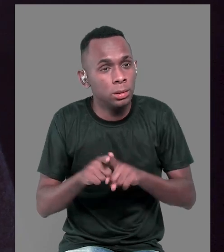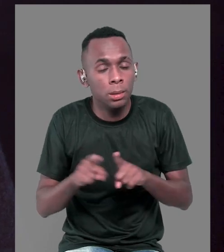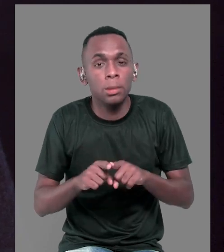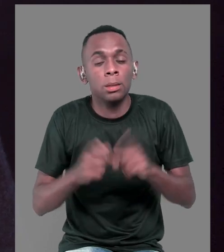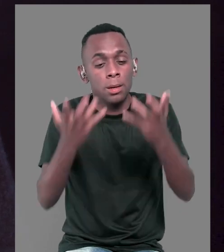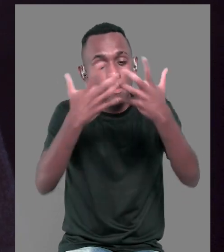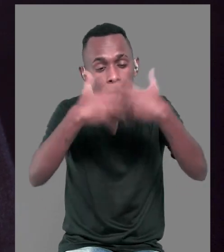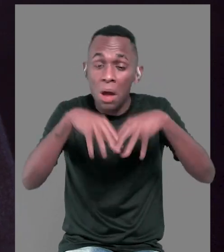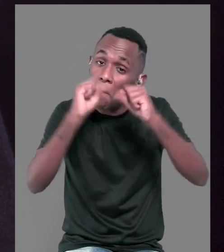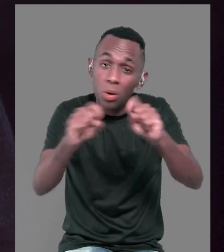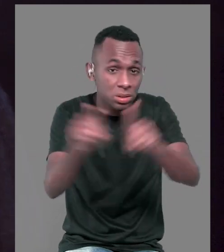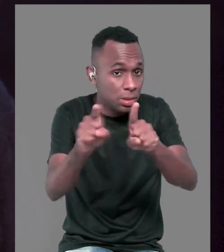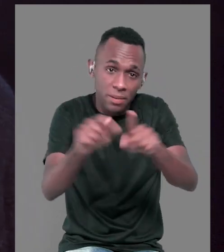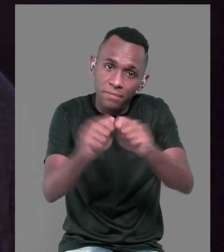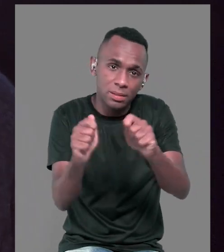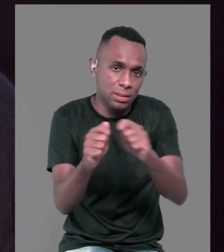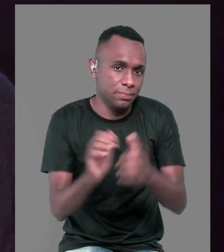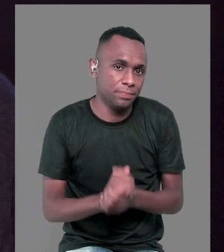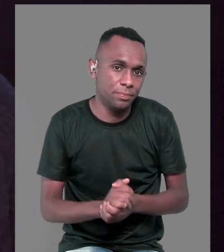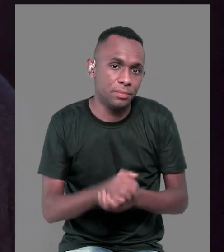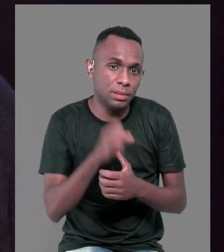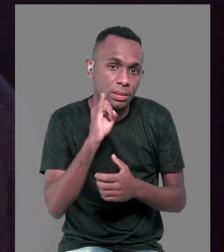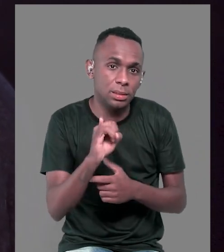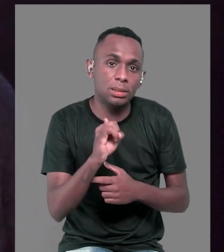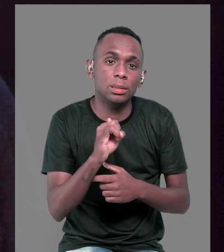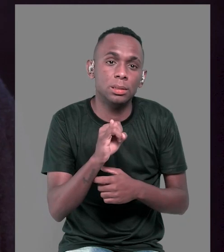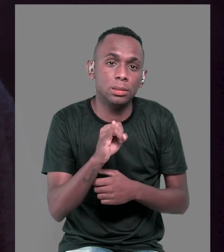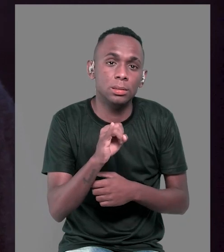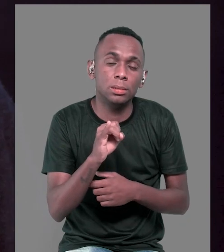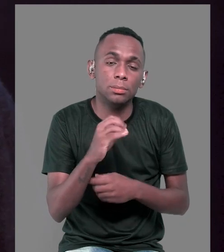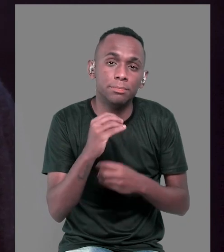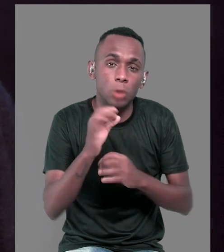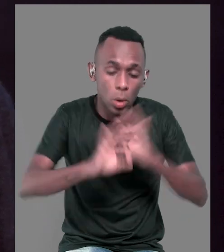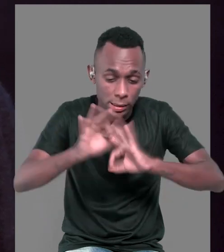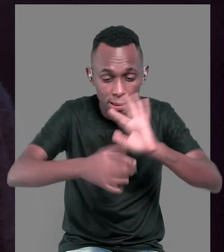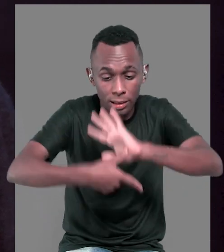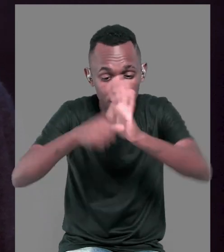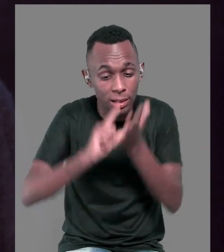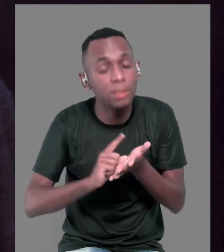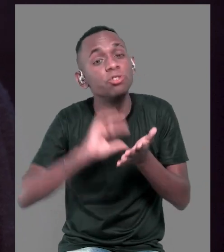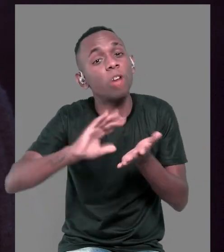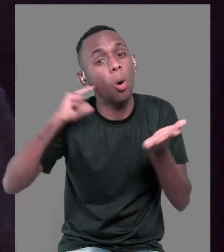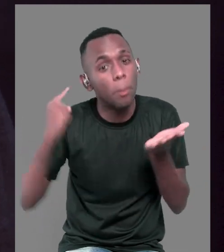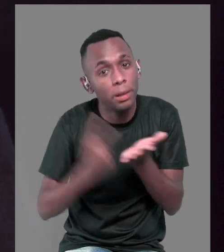isso. Basta que existam condições prévias, pressupostos,